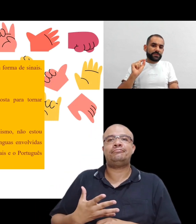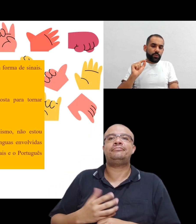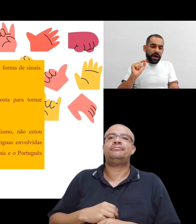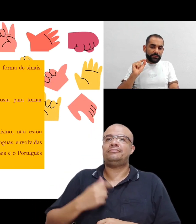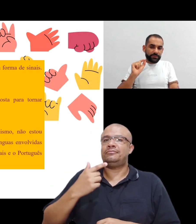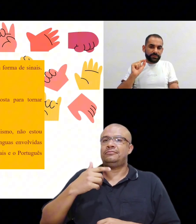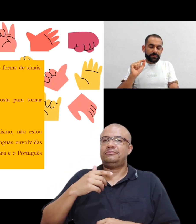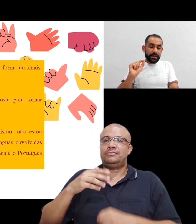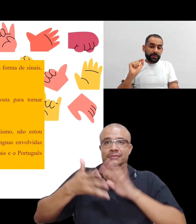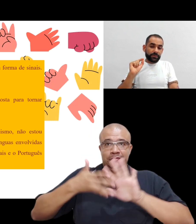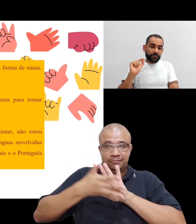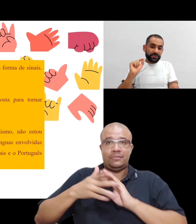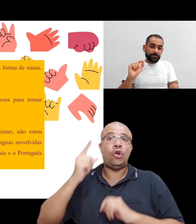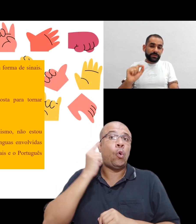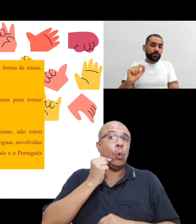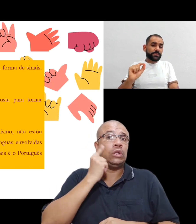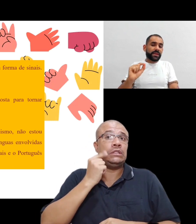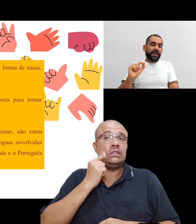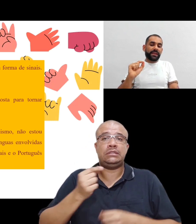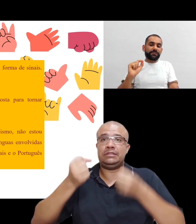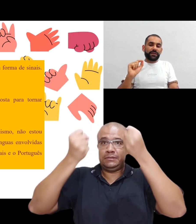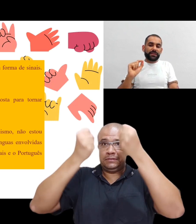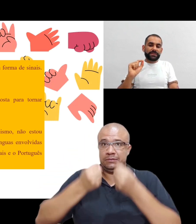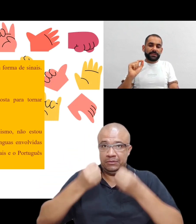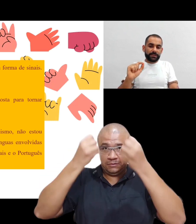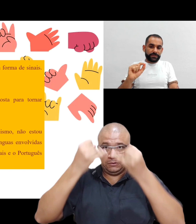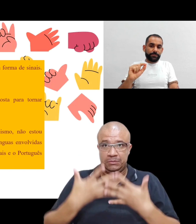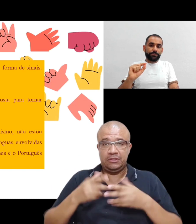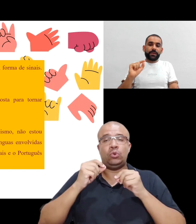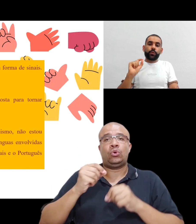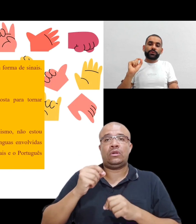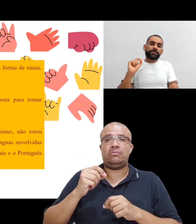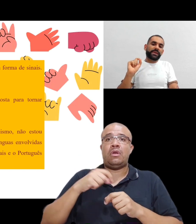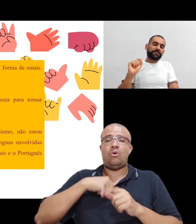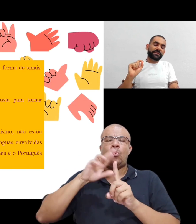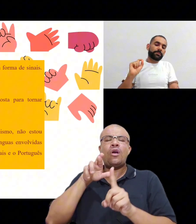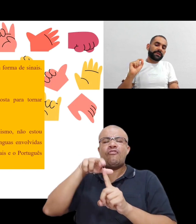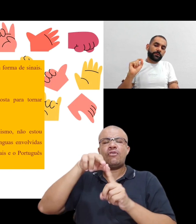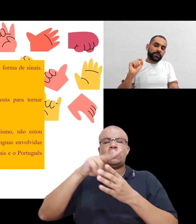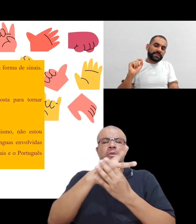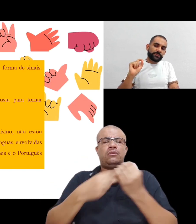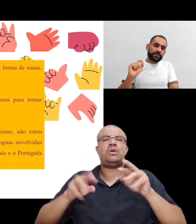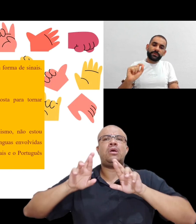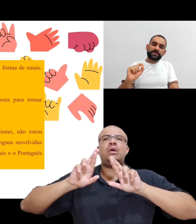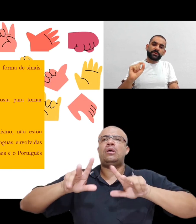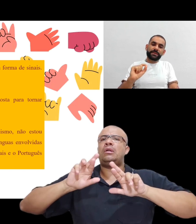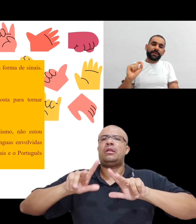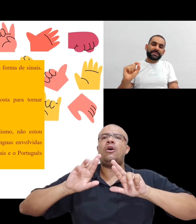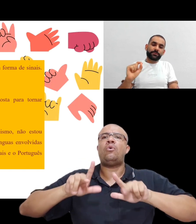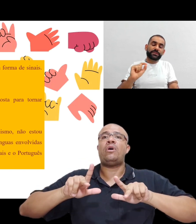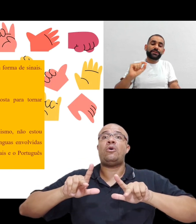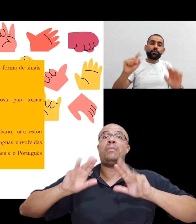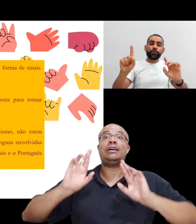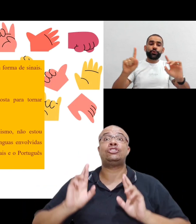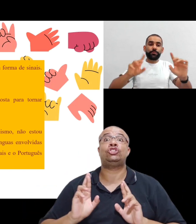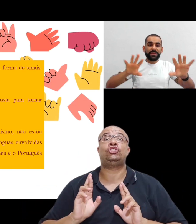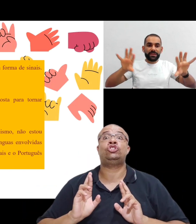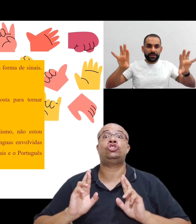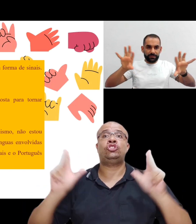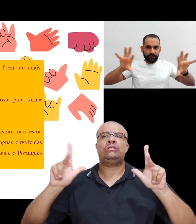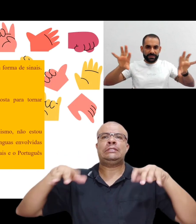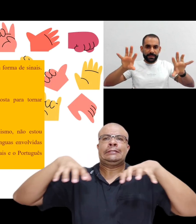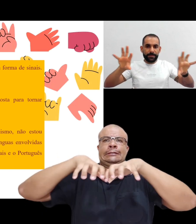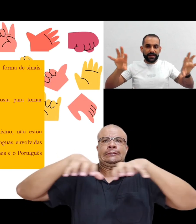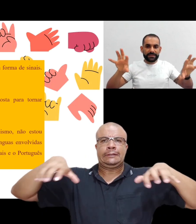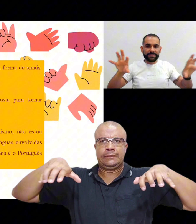Ronice Miller de Quadros, lá no ano 2000, ela fala o seguinte: quando me refiro ao bilinguismo, não estou estabelecendo a